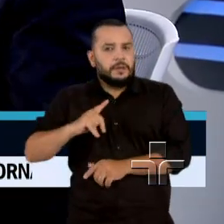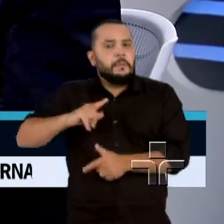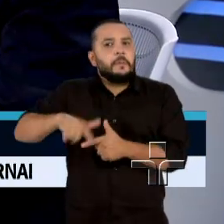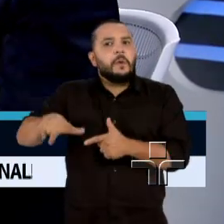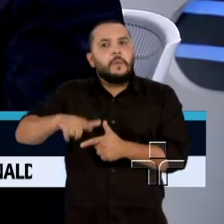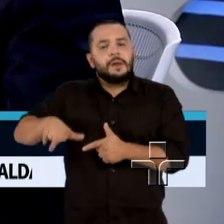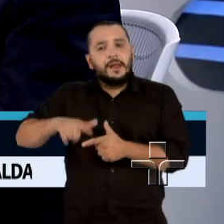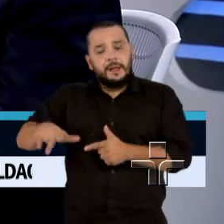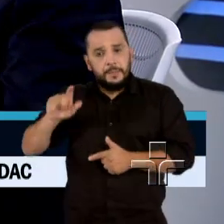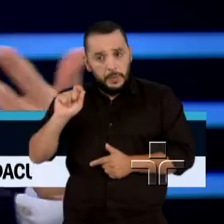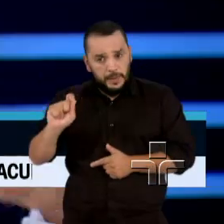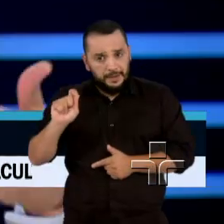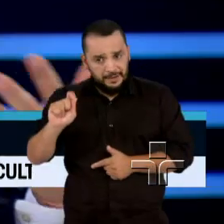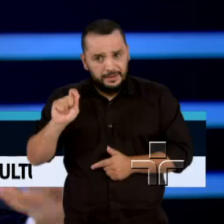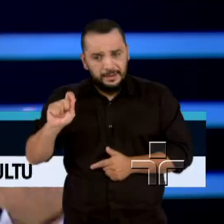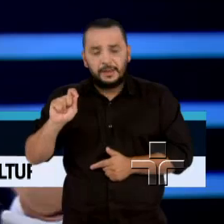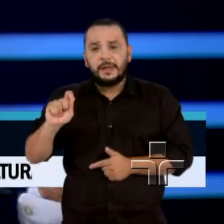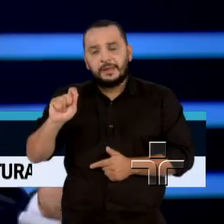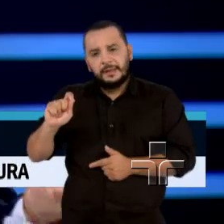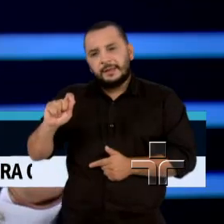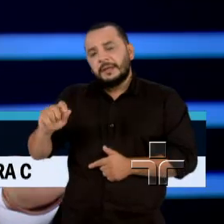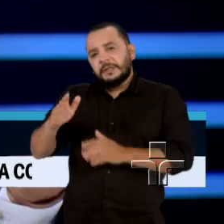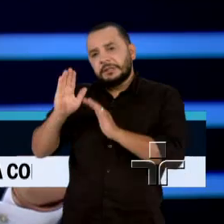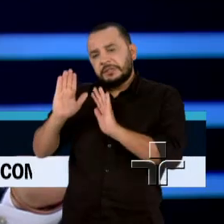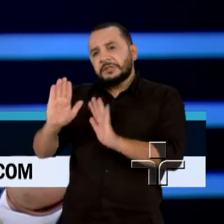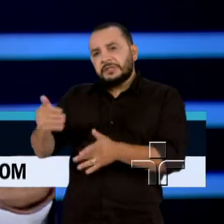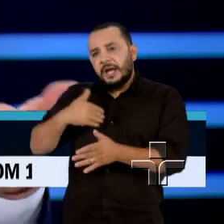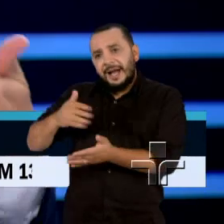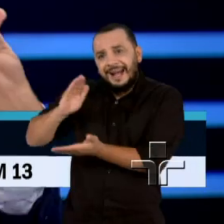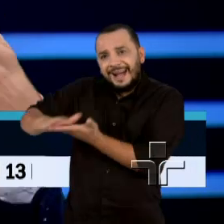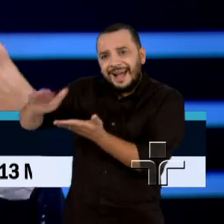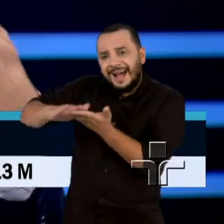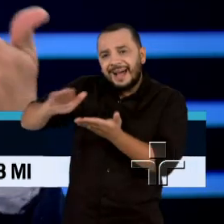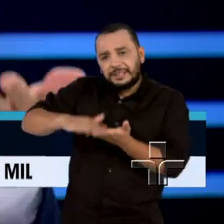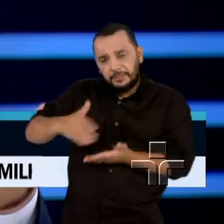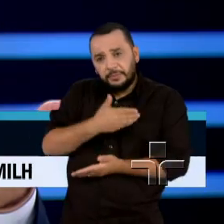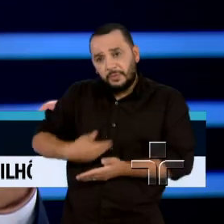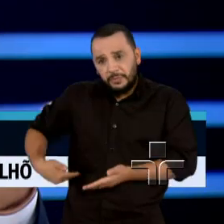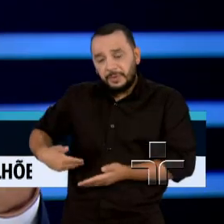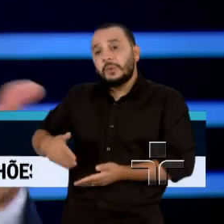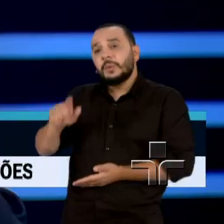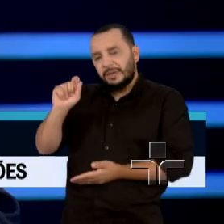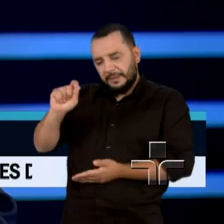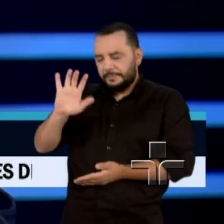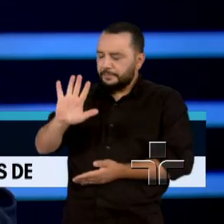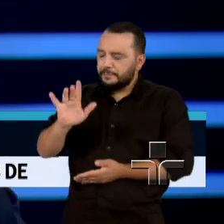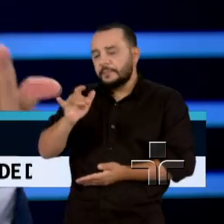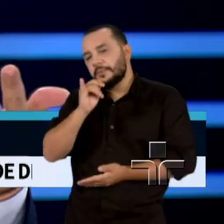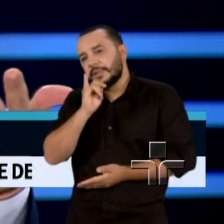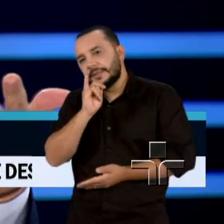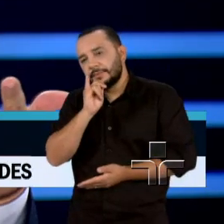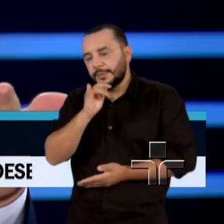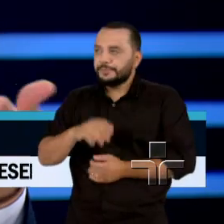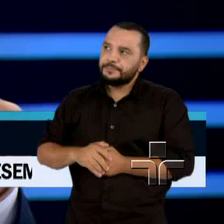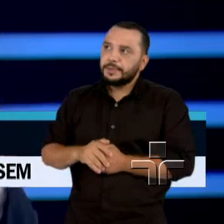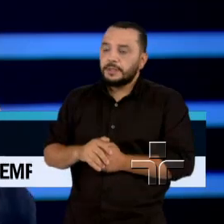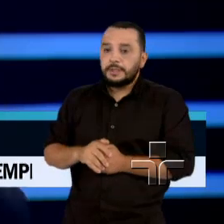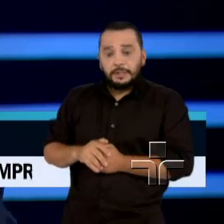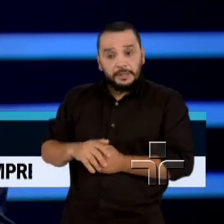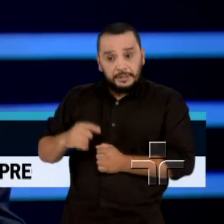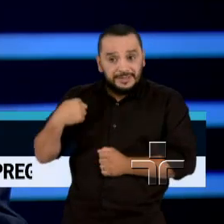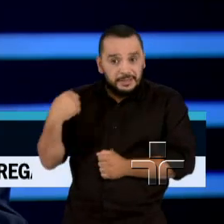de inércia do ponto de vista do gasto público de novo, né? A questão que está sendo colocada é que se